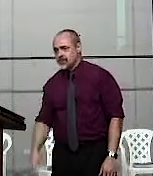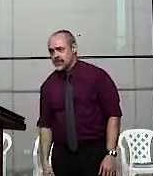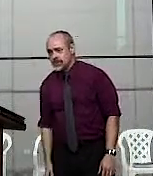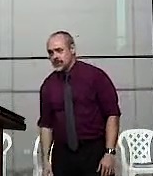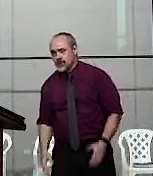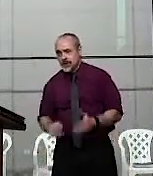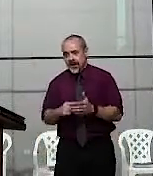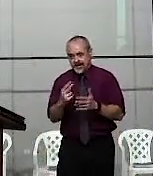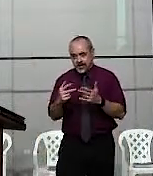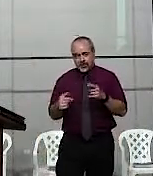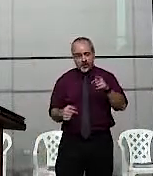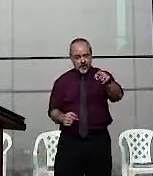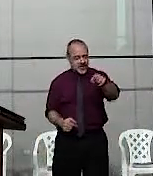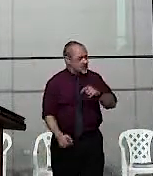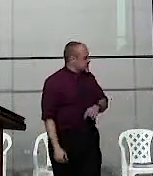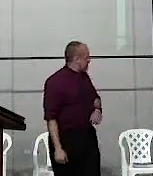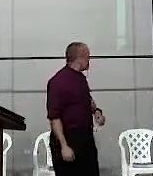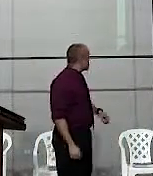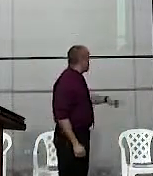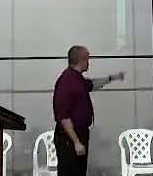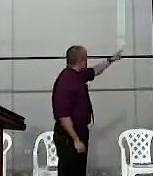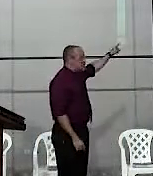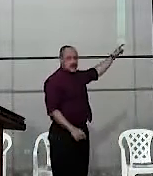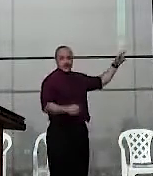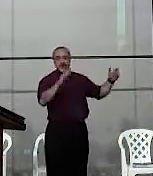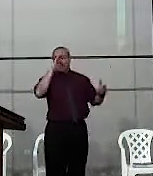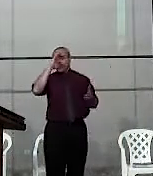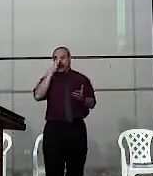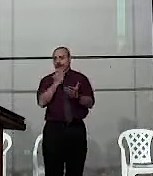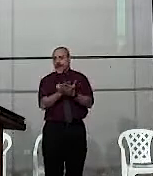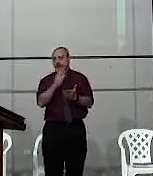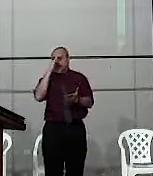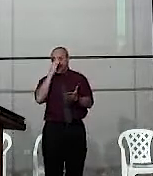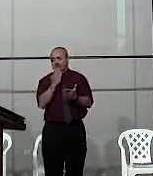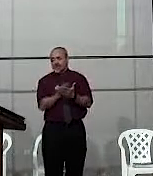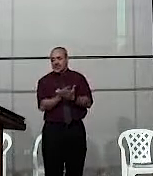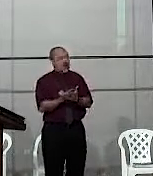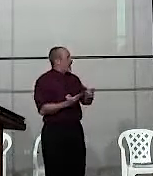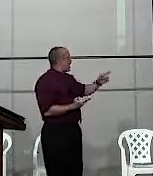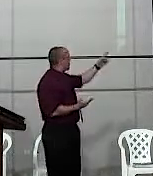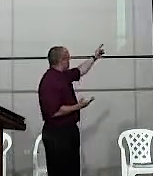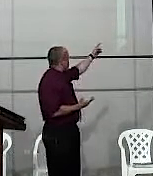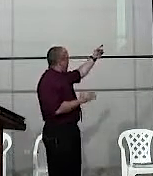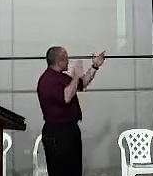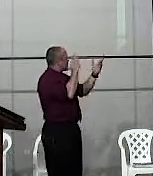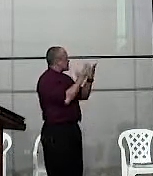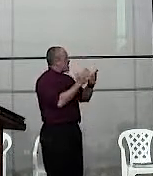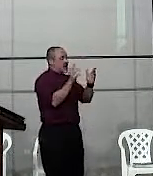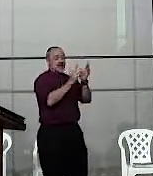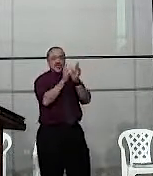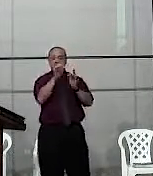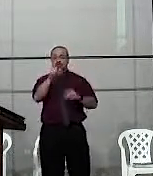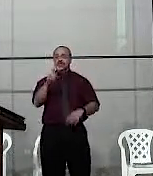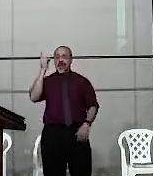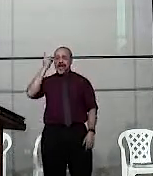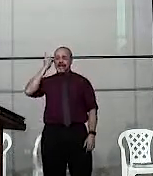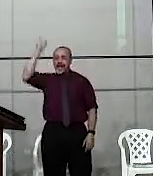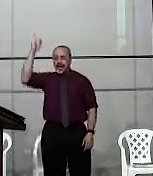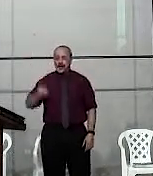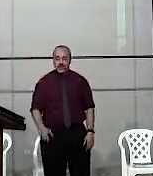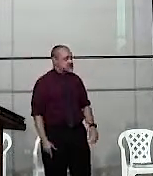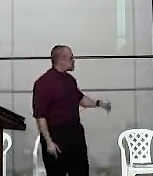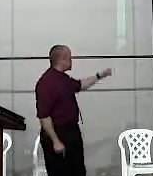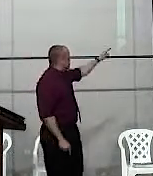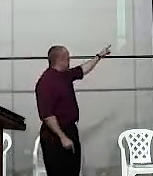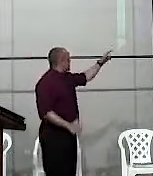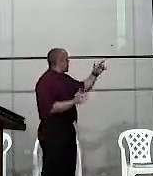Confissão. A segunda coisa é o seguinte: para crer, para acreditar. Acreditar que Jesus é